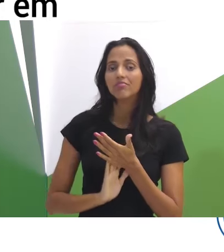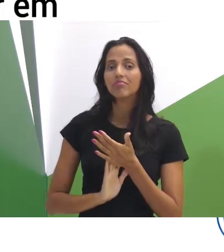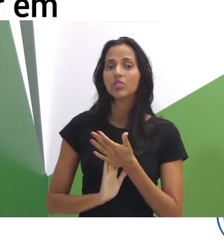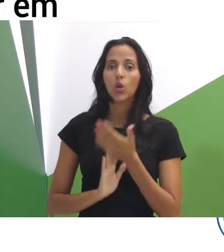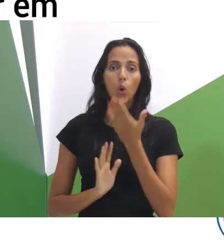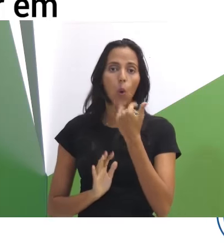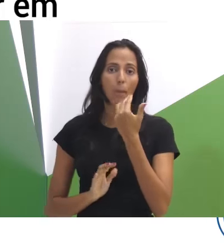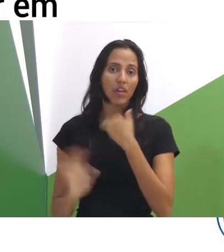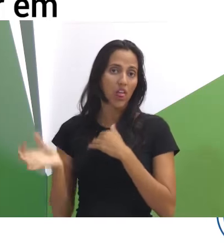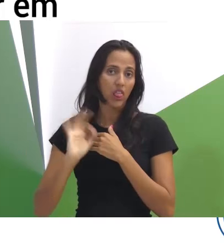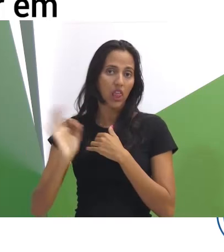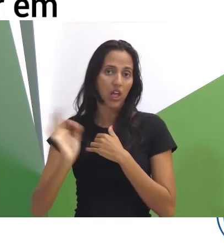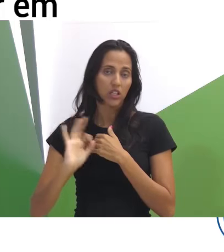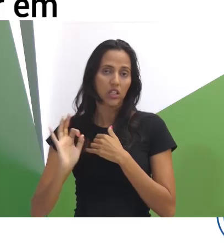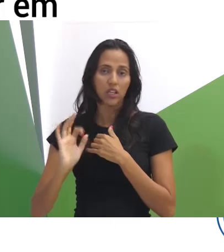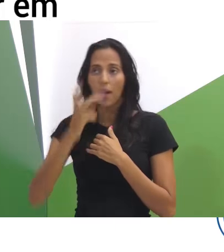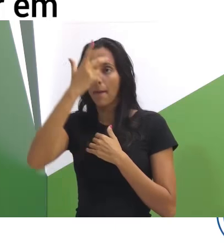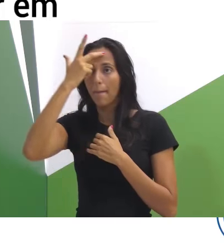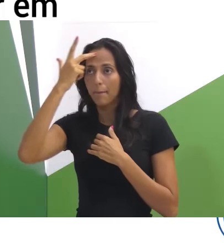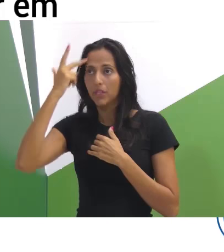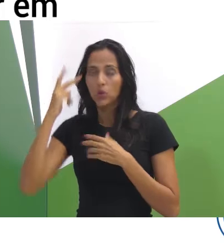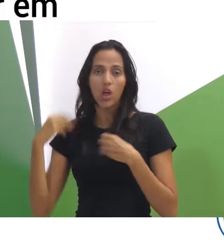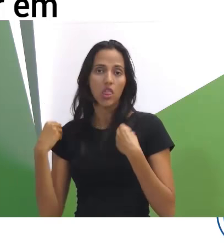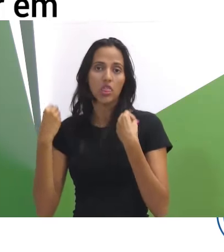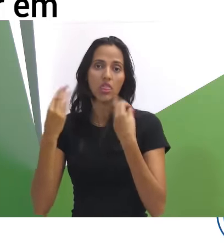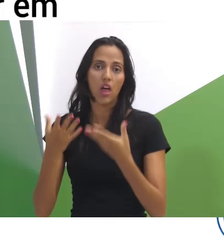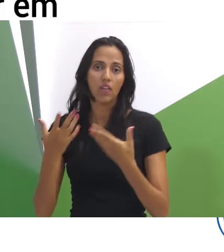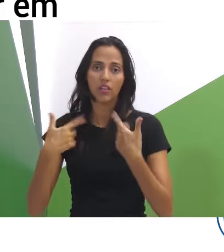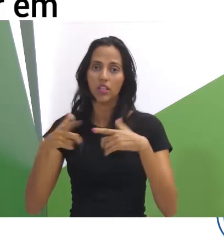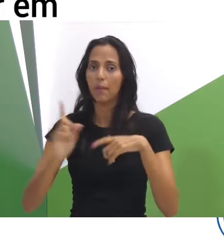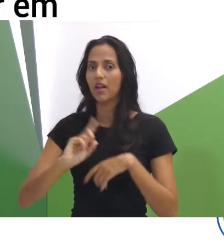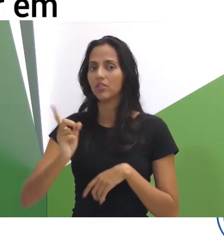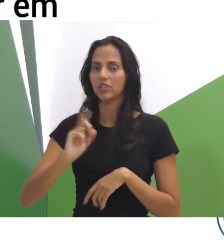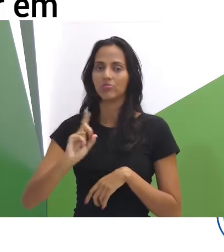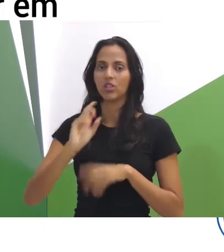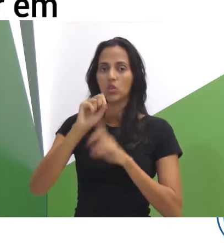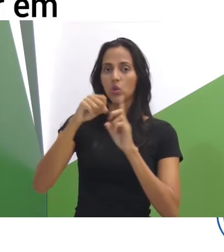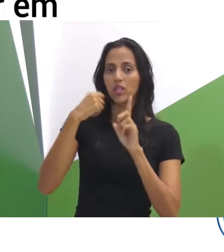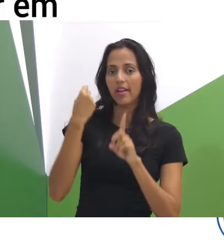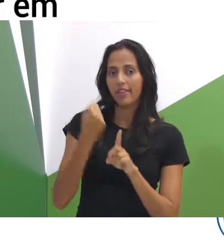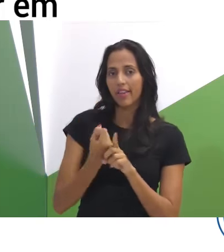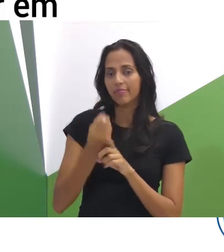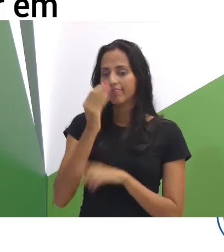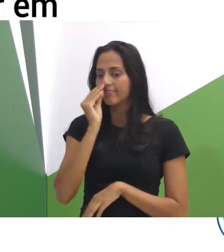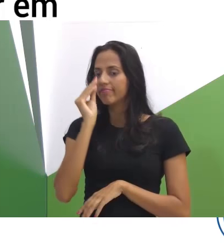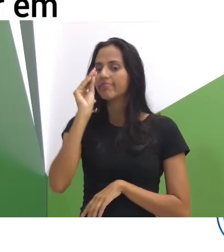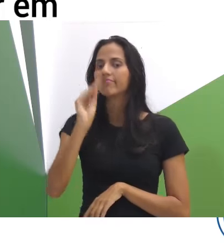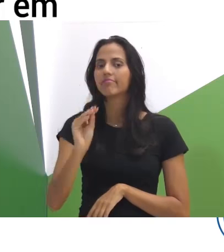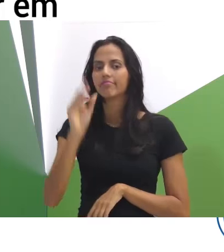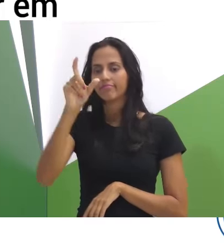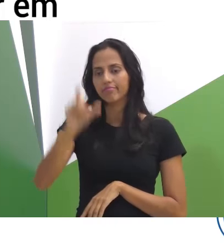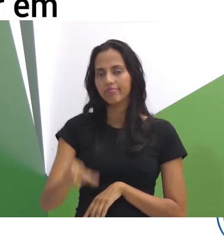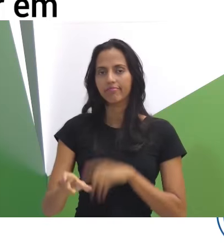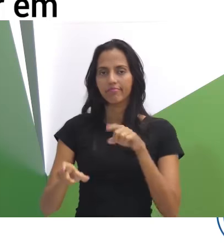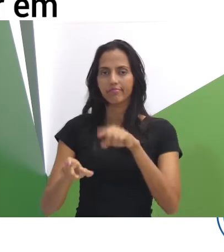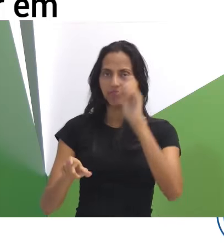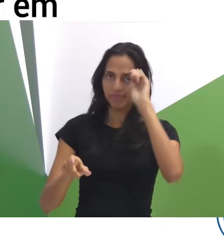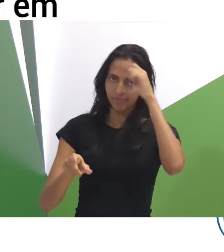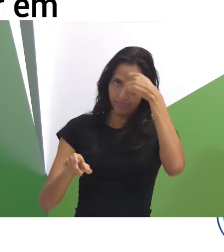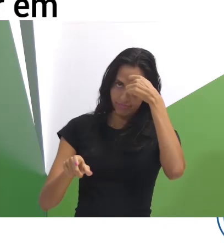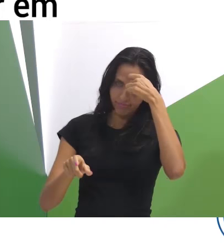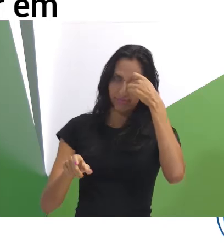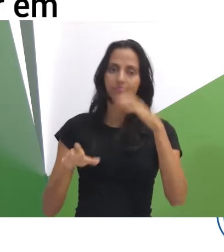e, é claro, vão sofrer o famoso preconceito e a discriminação racial. A maioria